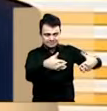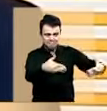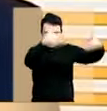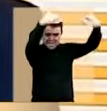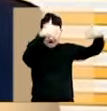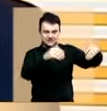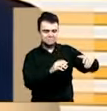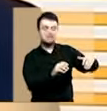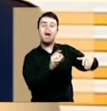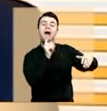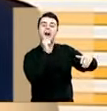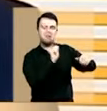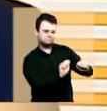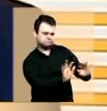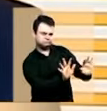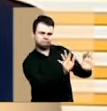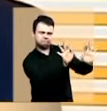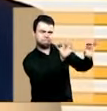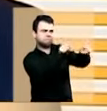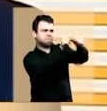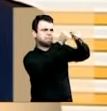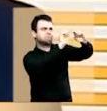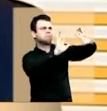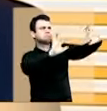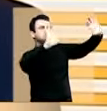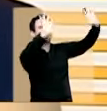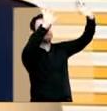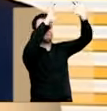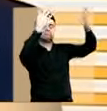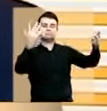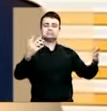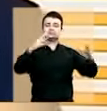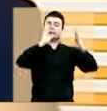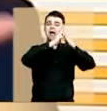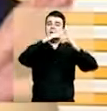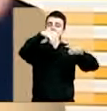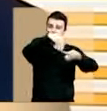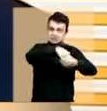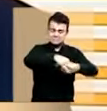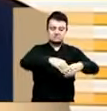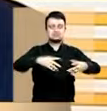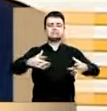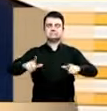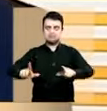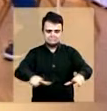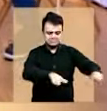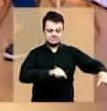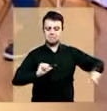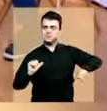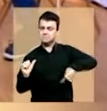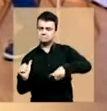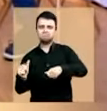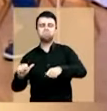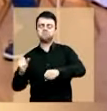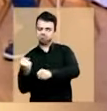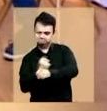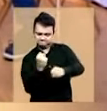parede, ela começa a embolorar a tua sala, ou você tem que trocar o piso da cozinha,